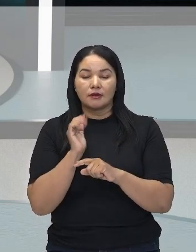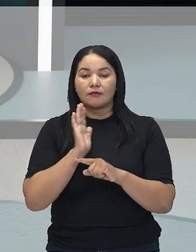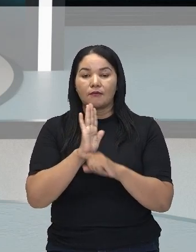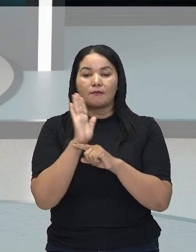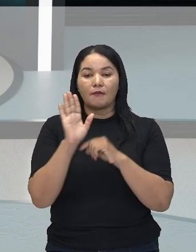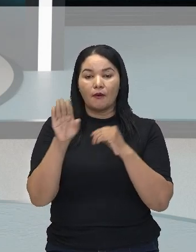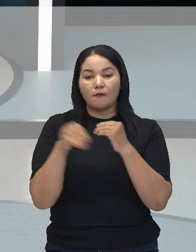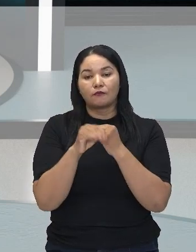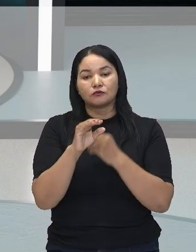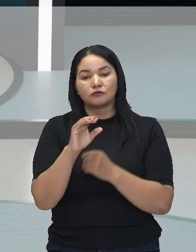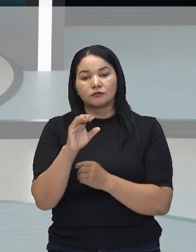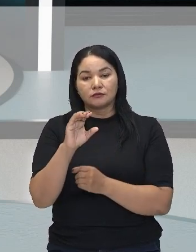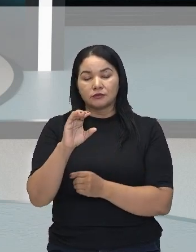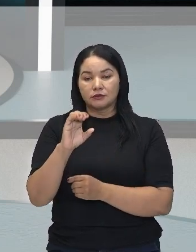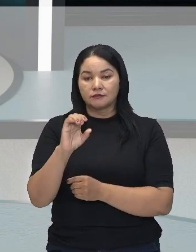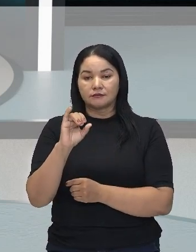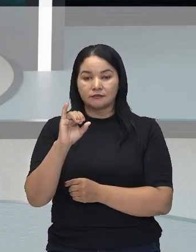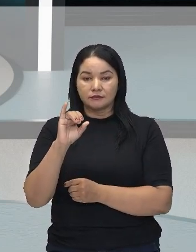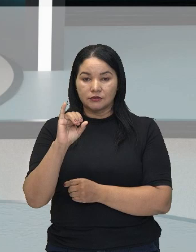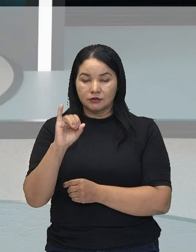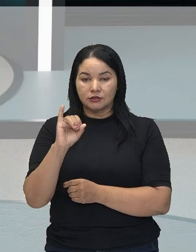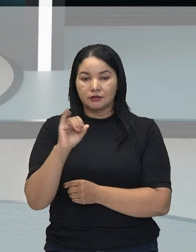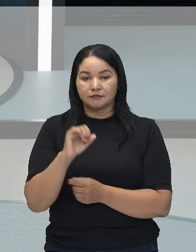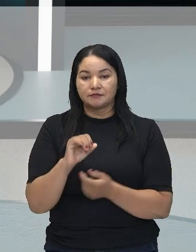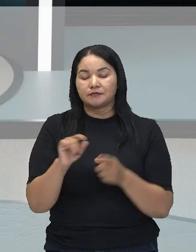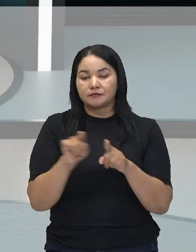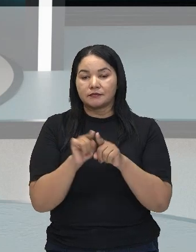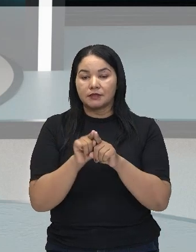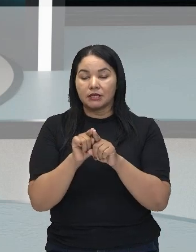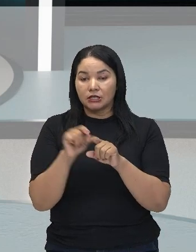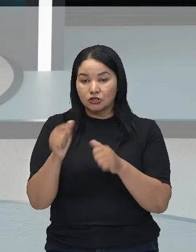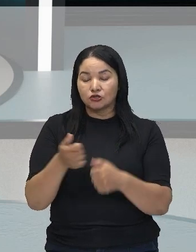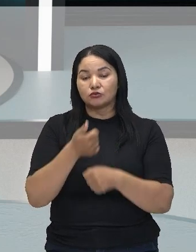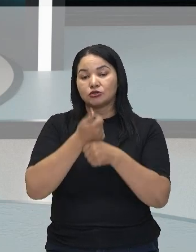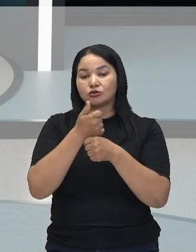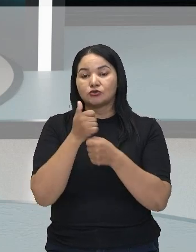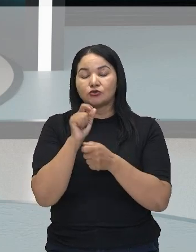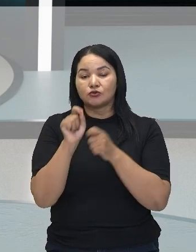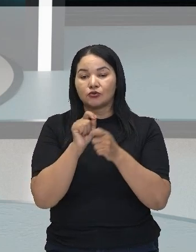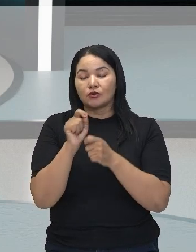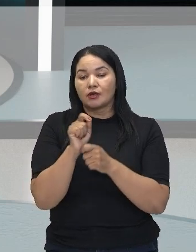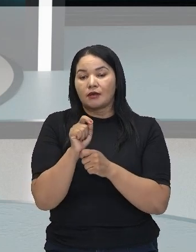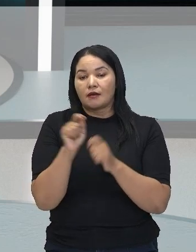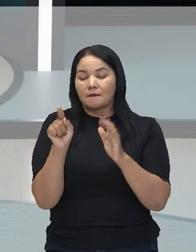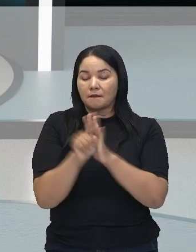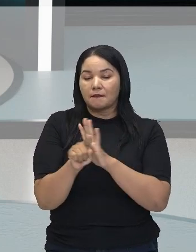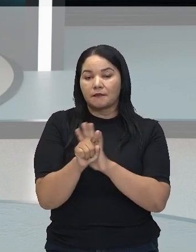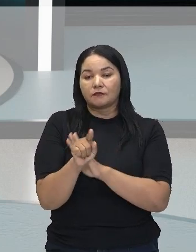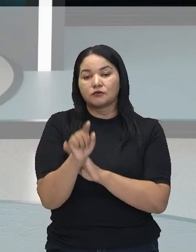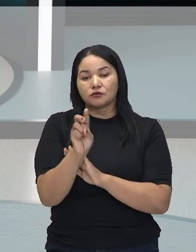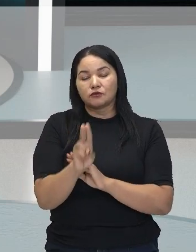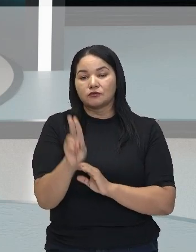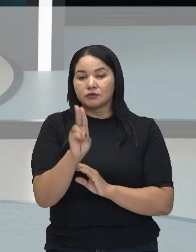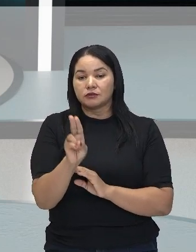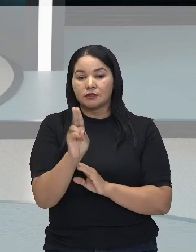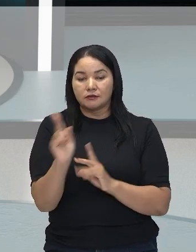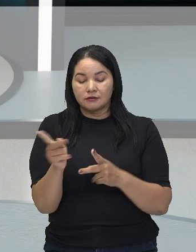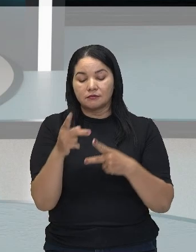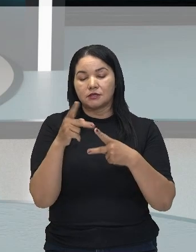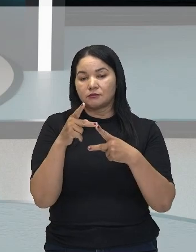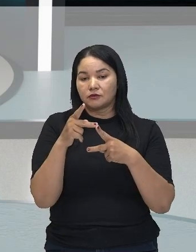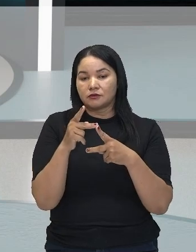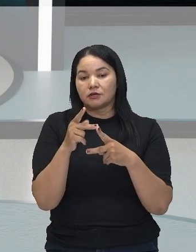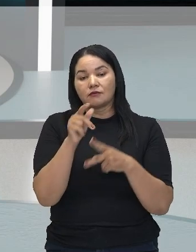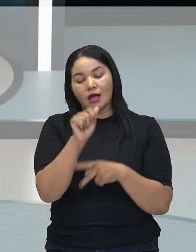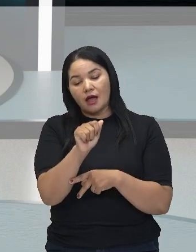indireto para substituir o objeto indireto na frase quando nós fizermos aquela pergunta fazendo uso da preposição a